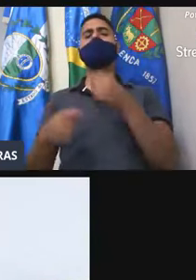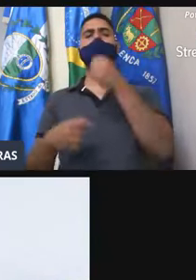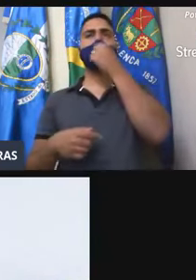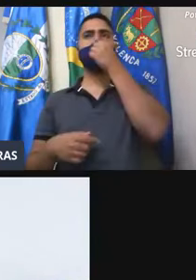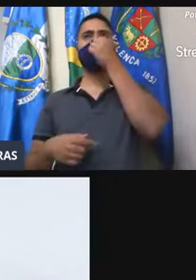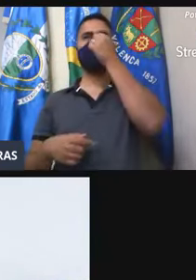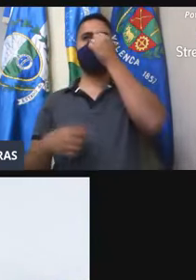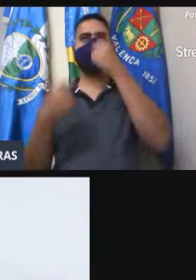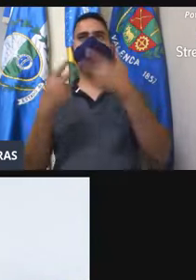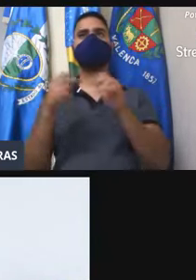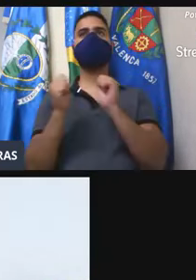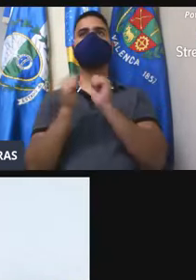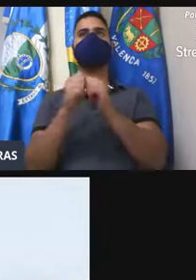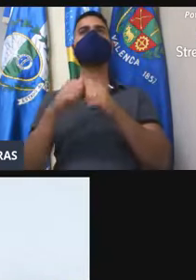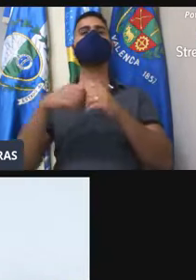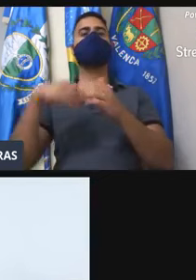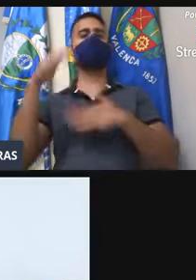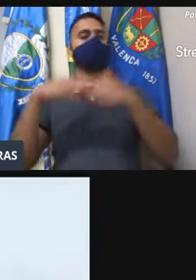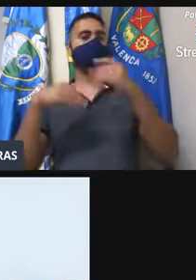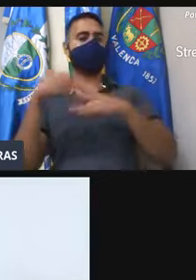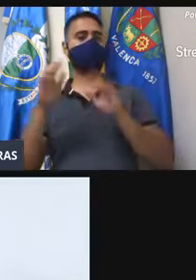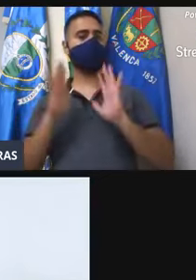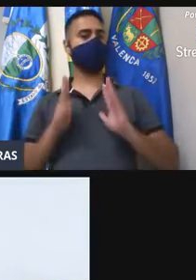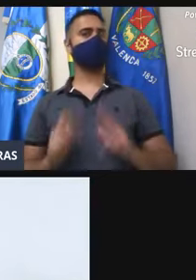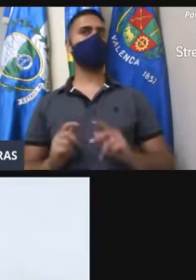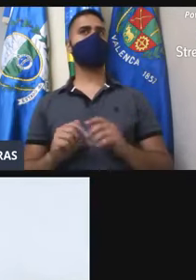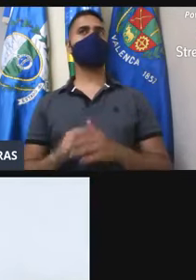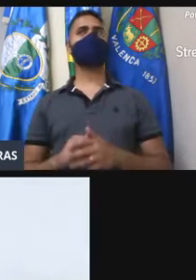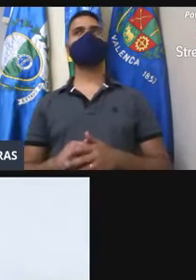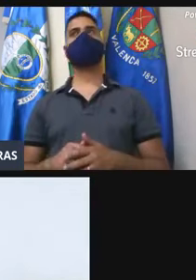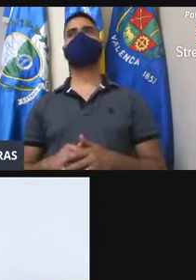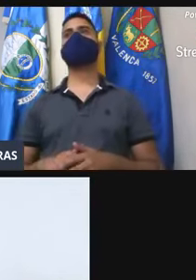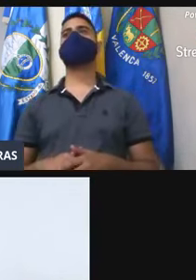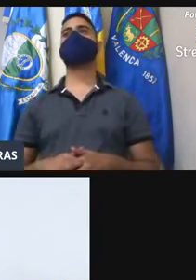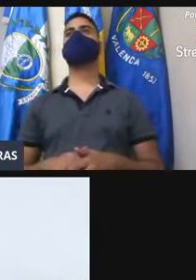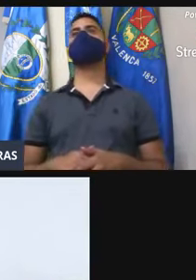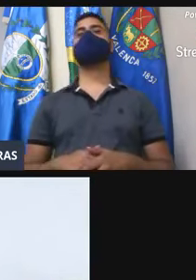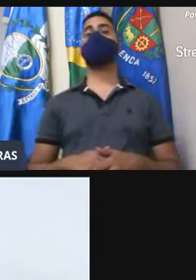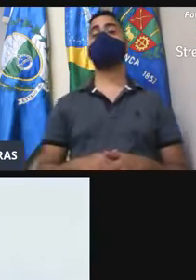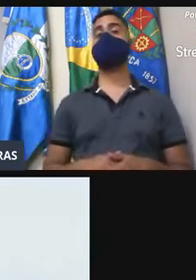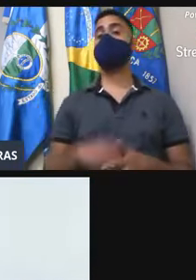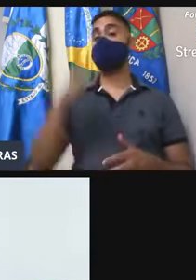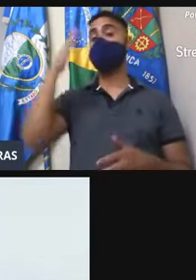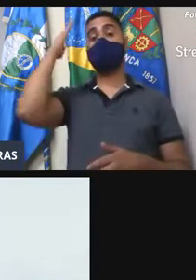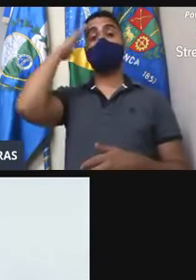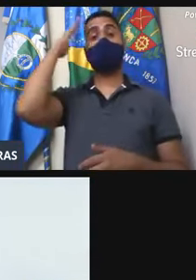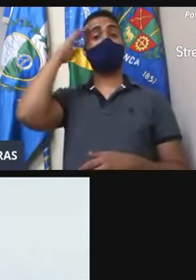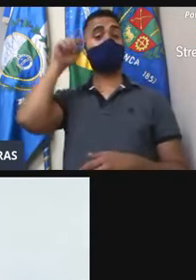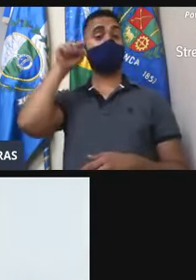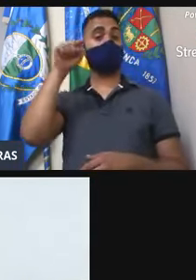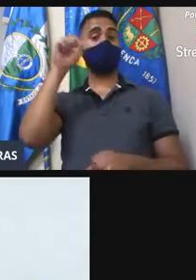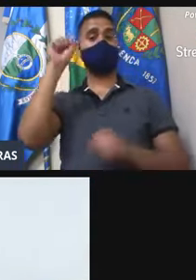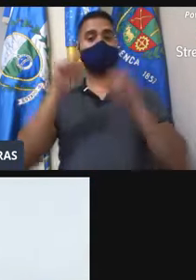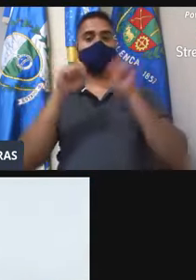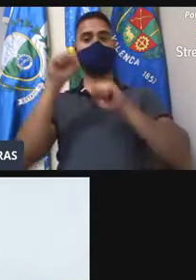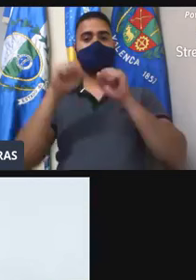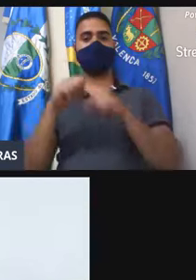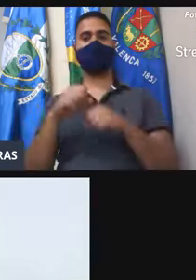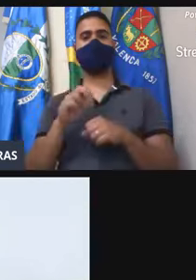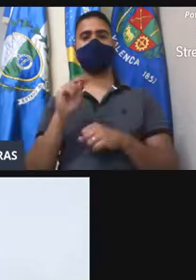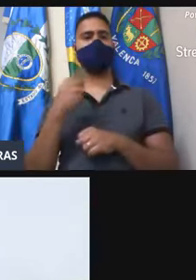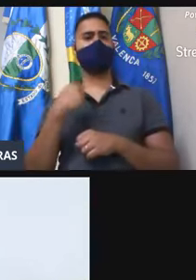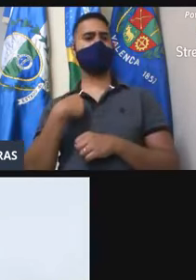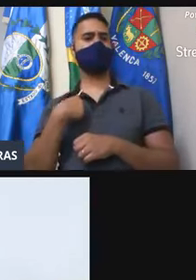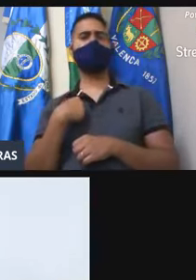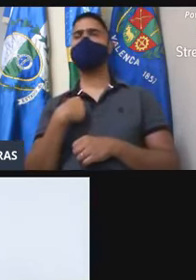deles junto aos funcionários terceirizados de limpeza, Pedro. Não pense essa empresa que eu ou qualquer homem ou